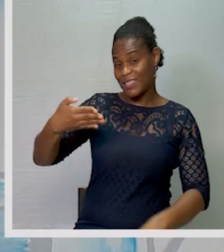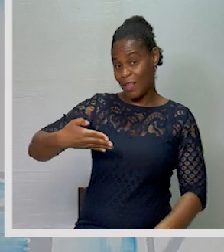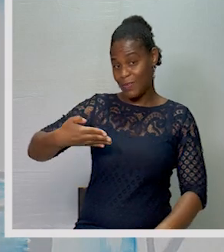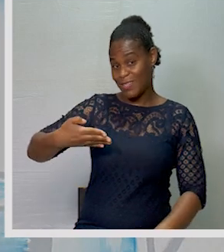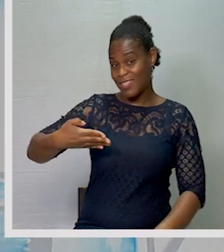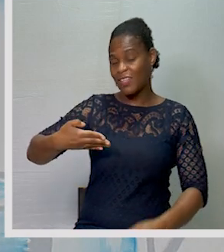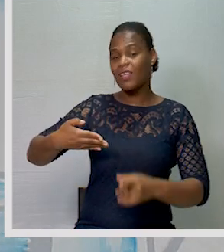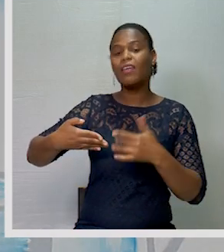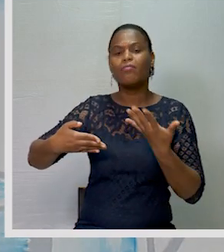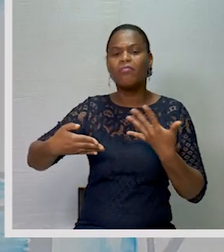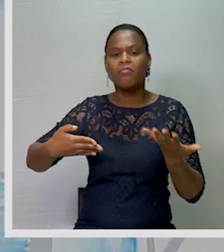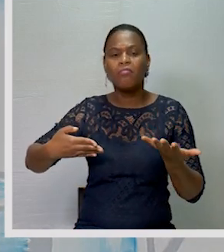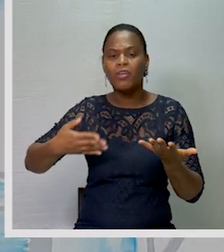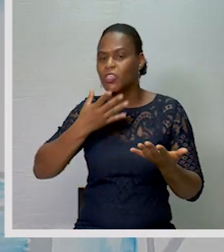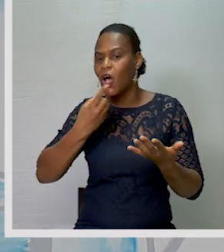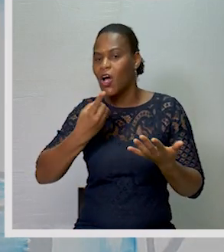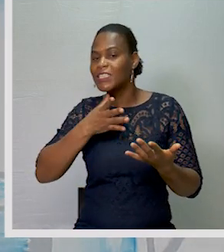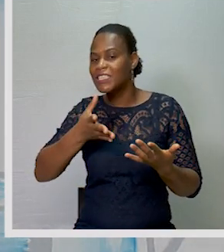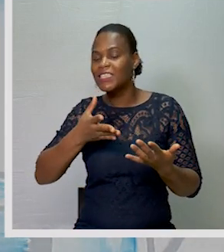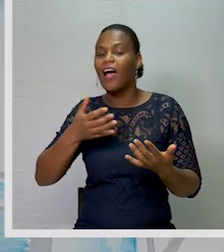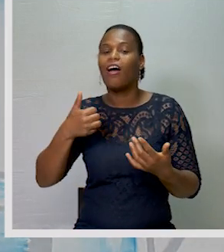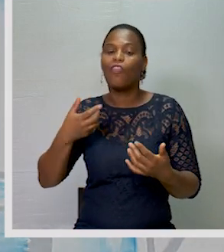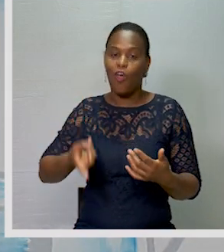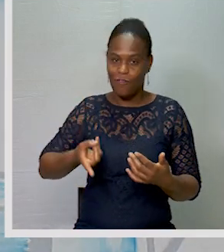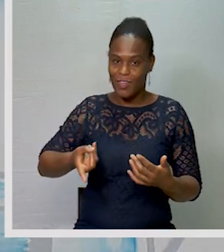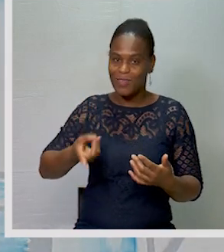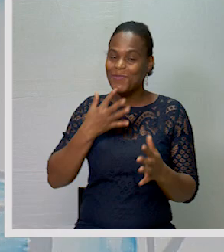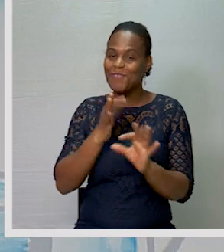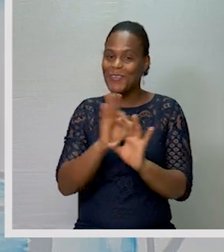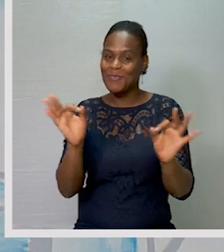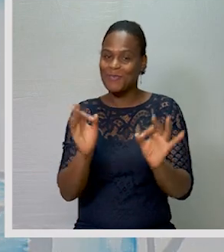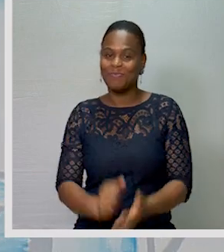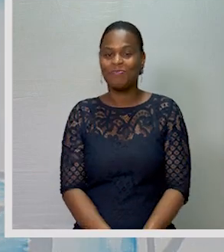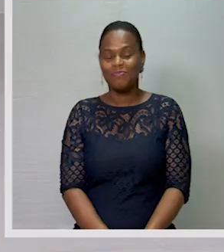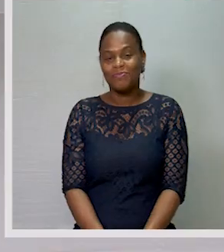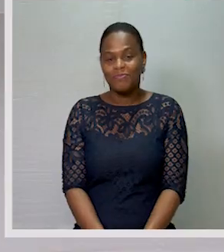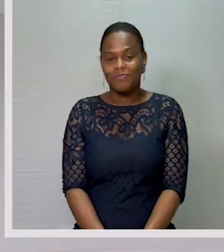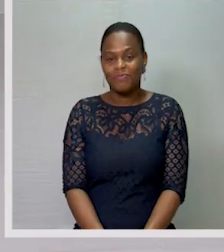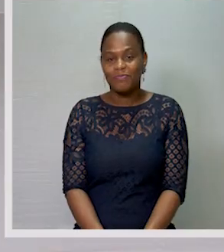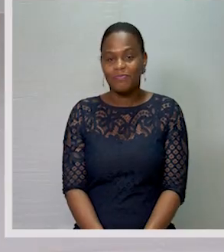5, 7 e, por último, sozinhos. Exato, 9. Excelente.